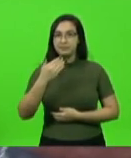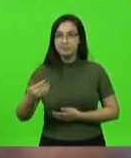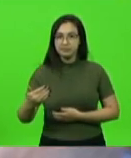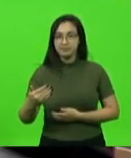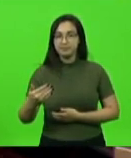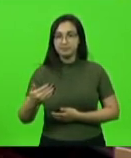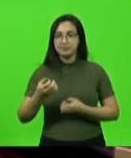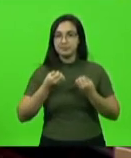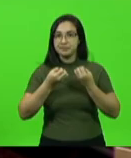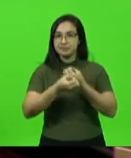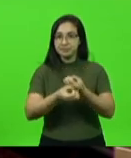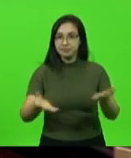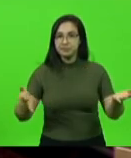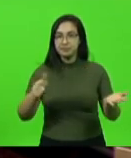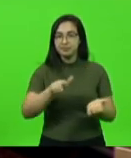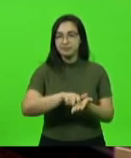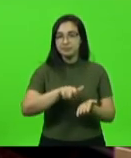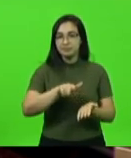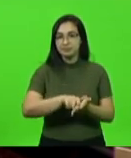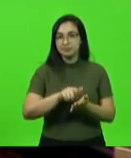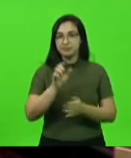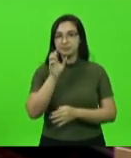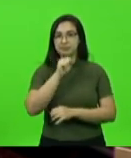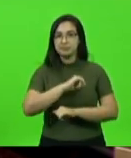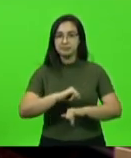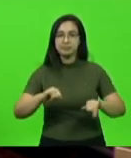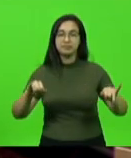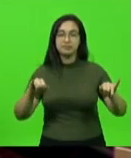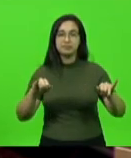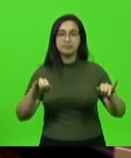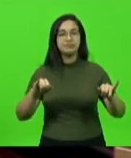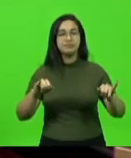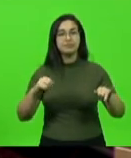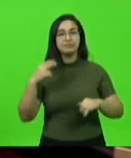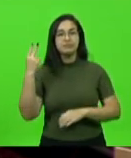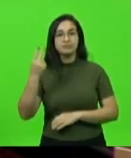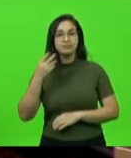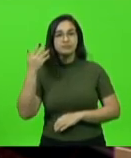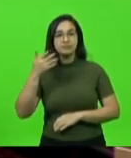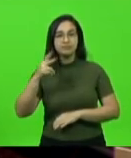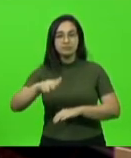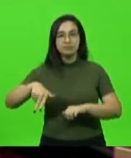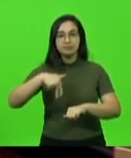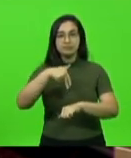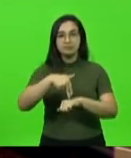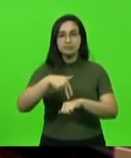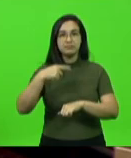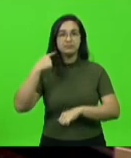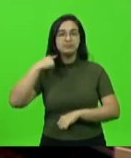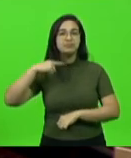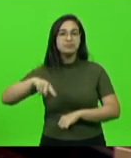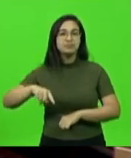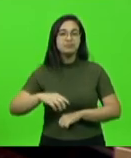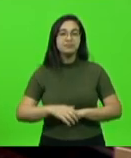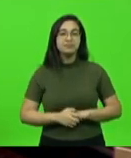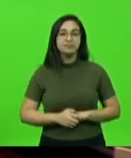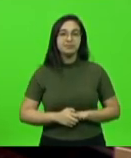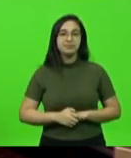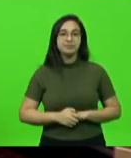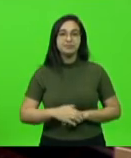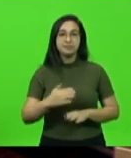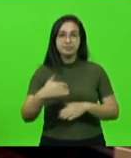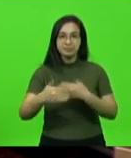procedesse à distribuição. Breves comunicações. Fez uso da palavra o senhor deputado Silvio Drevec. Grande expediente.